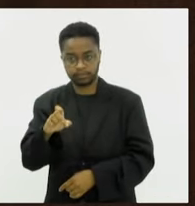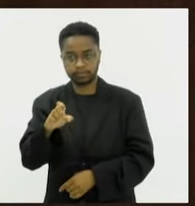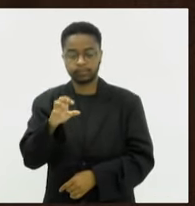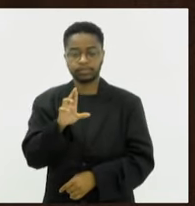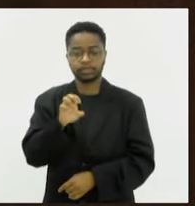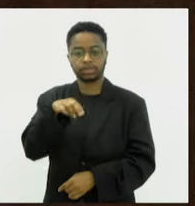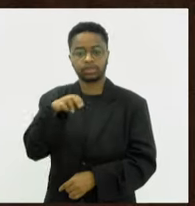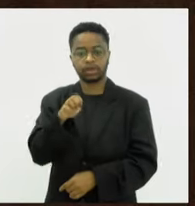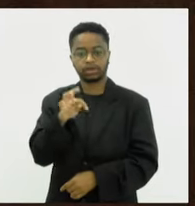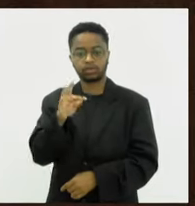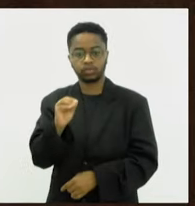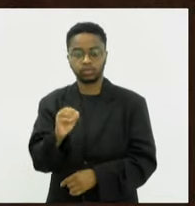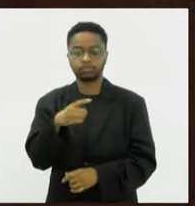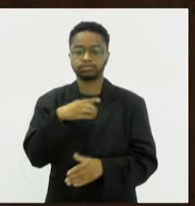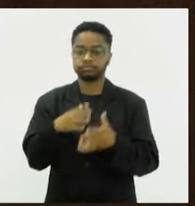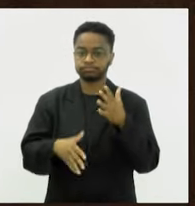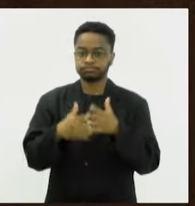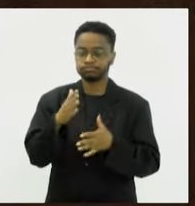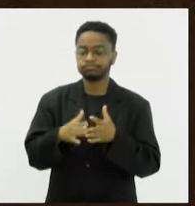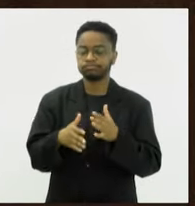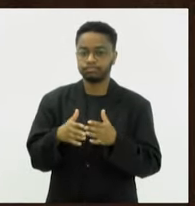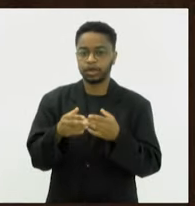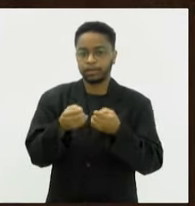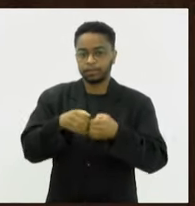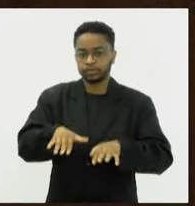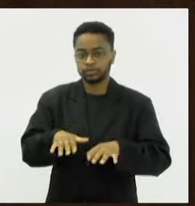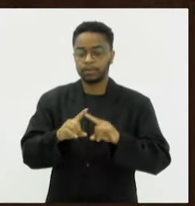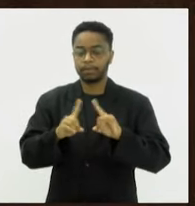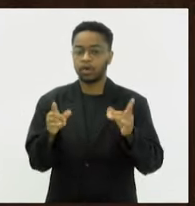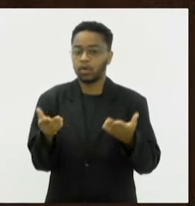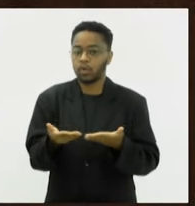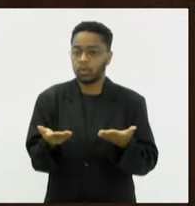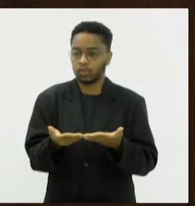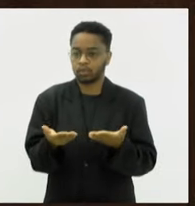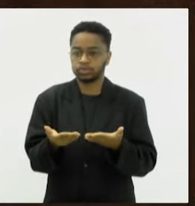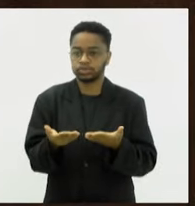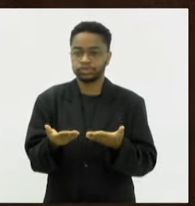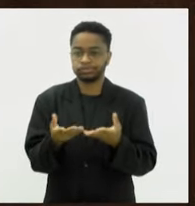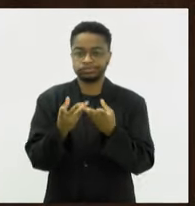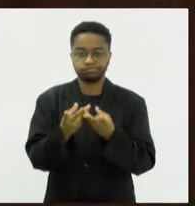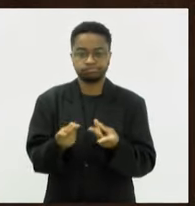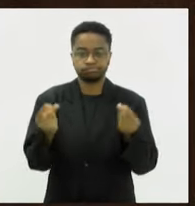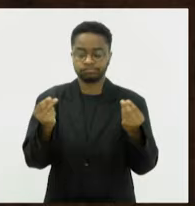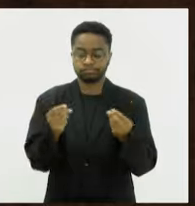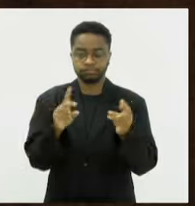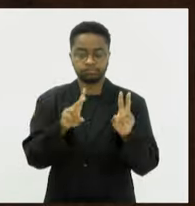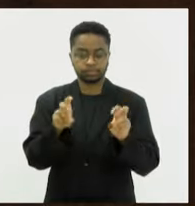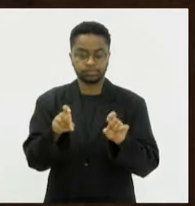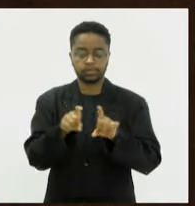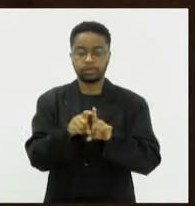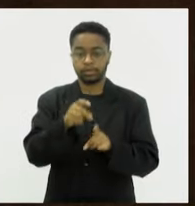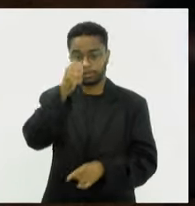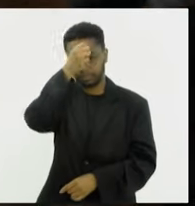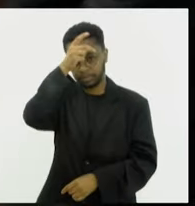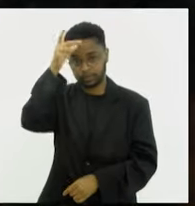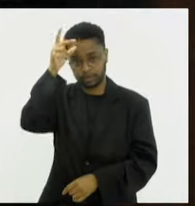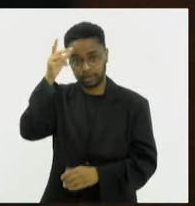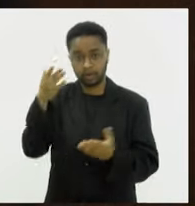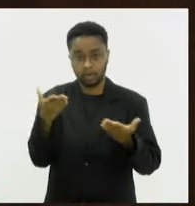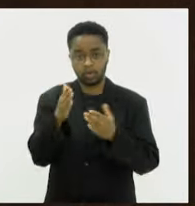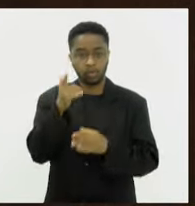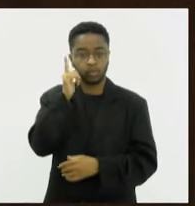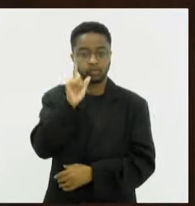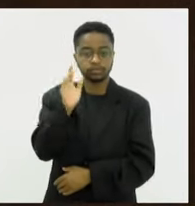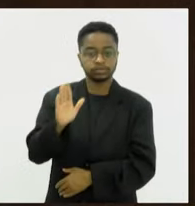eleitoral prejudicada. Hoje, essa situação não mais subsiste e o prefeito, portanto, é